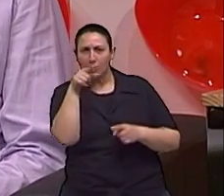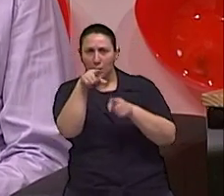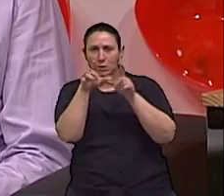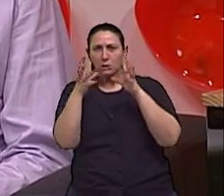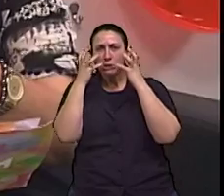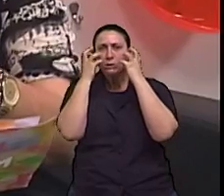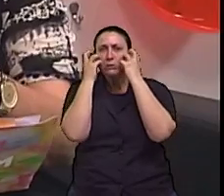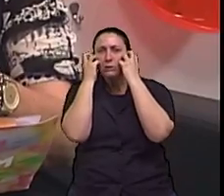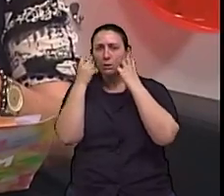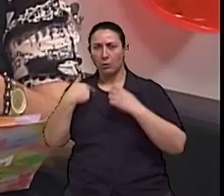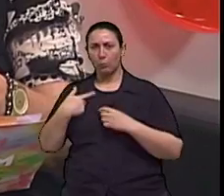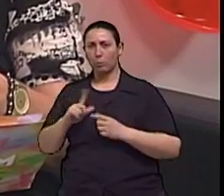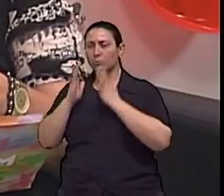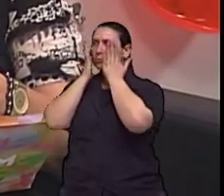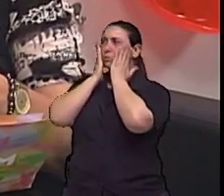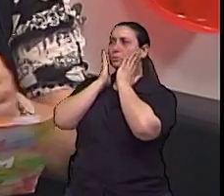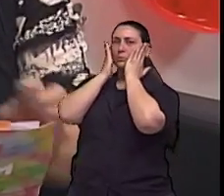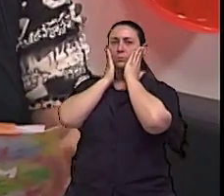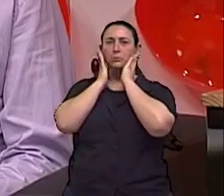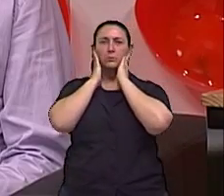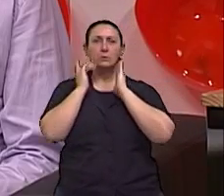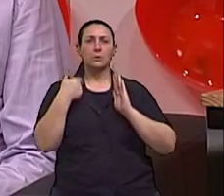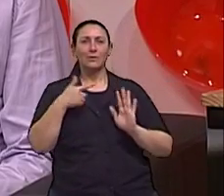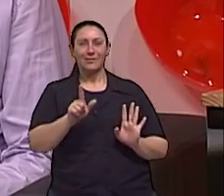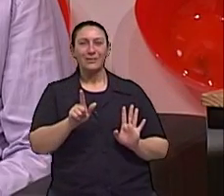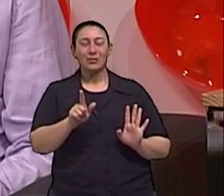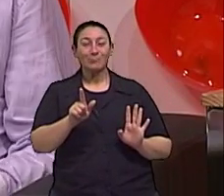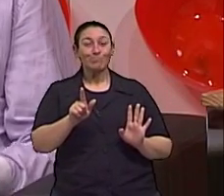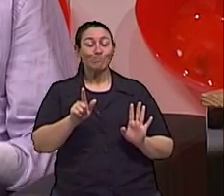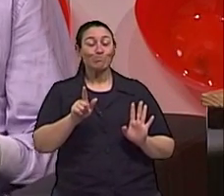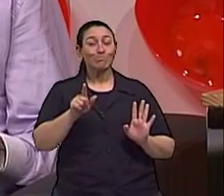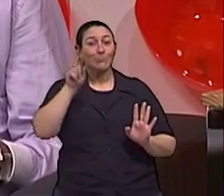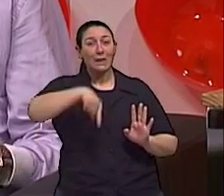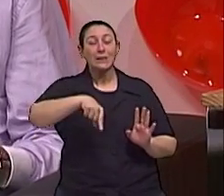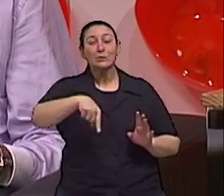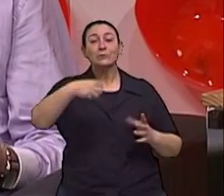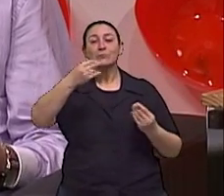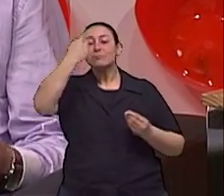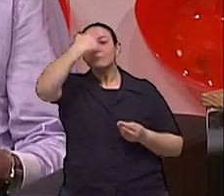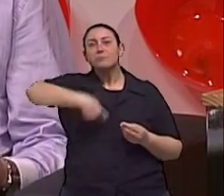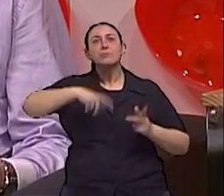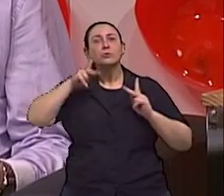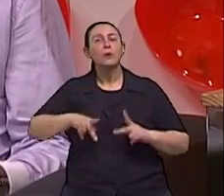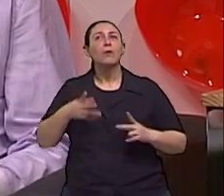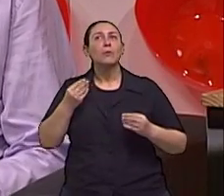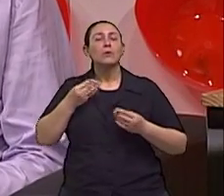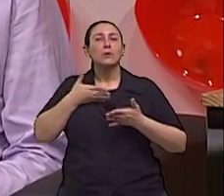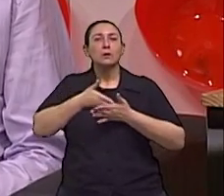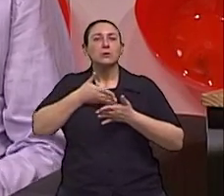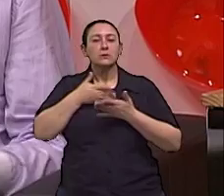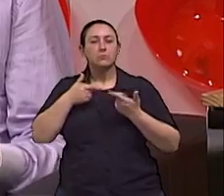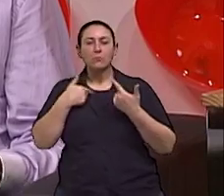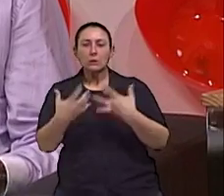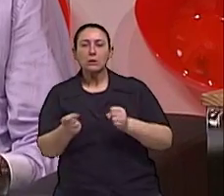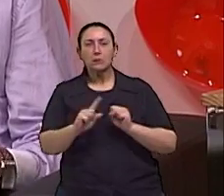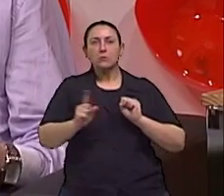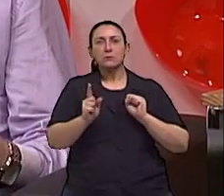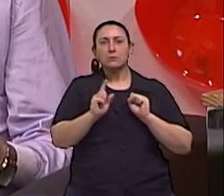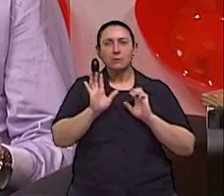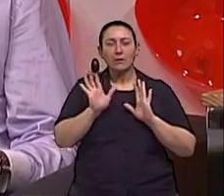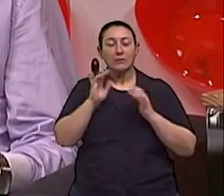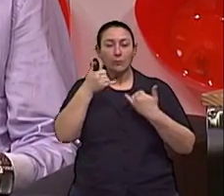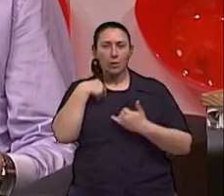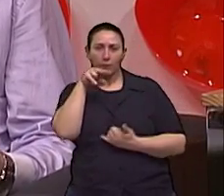então... Ah, eu vou ali para confirmar. Exato. Então, o idoso, o envelhecimento também tem essa característica, né? Quando eu vejo o meu